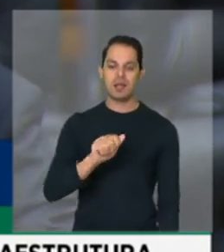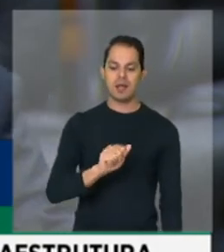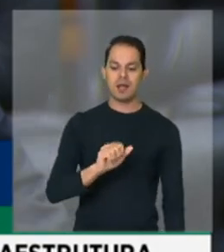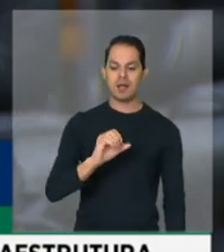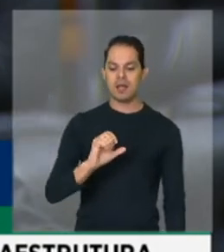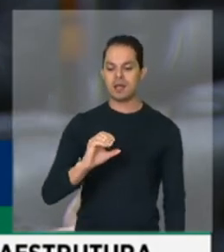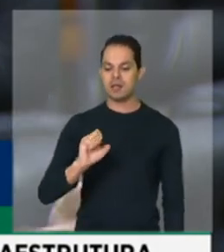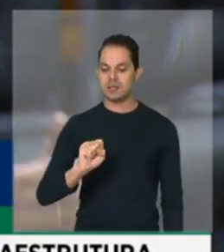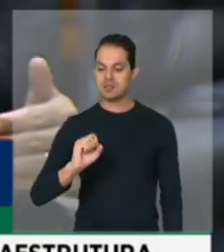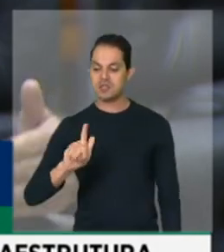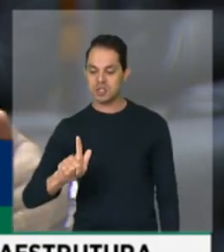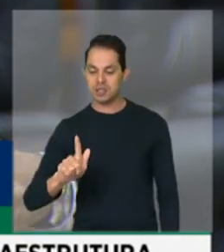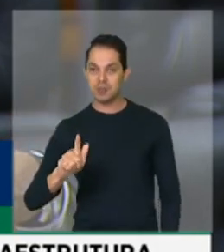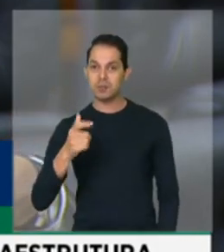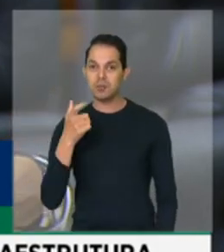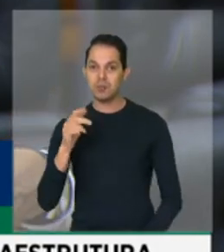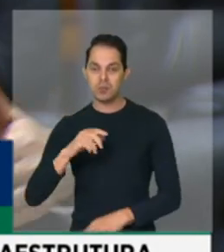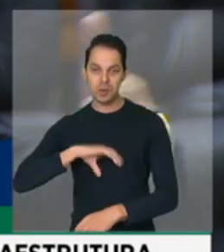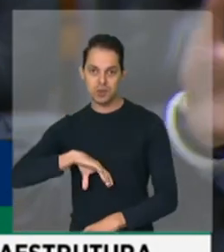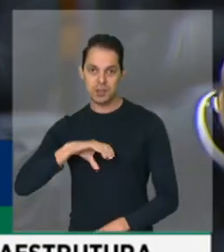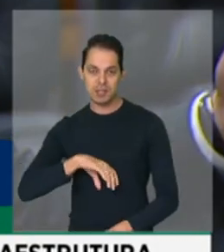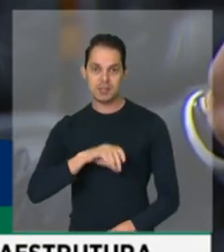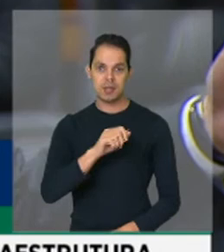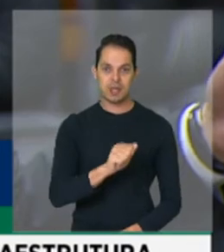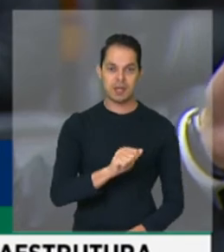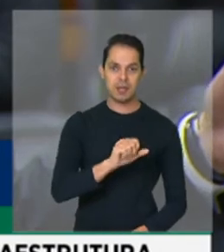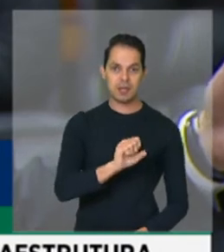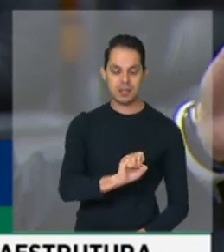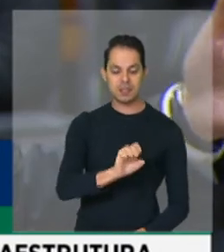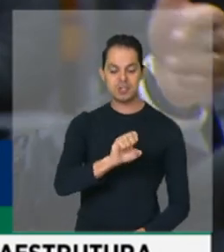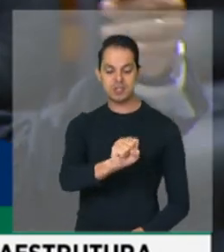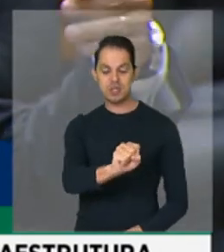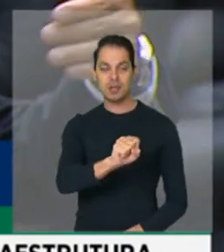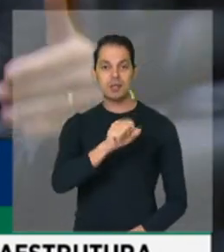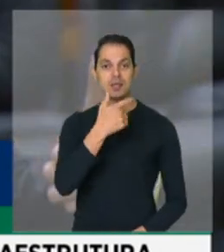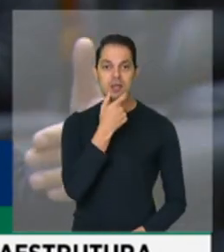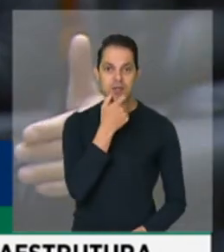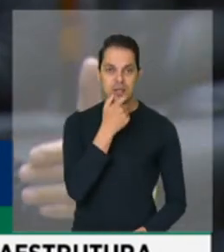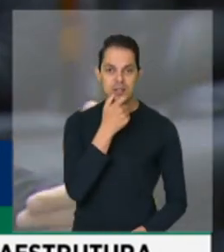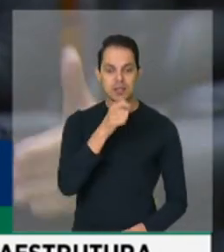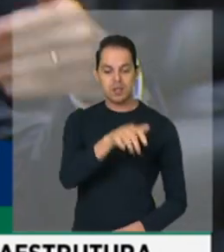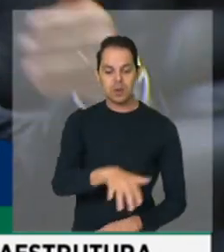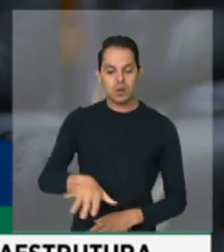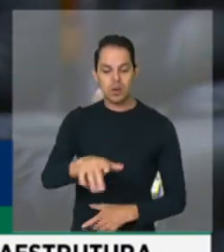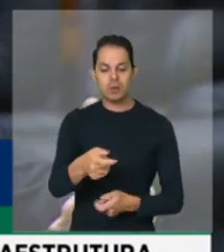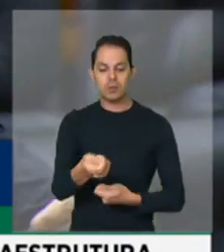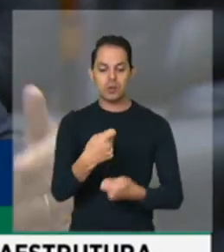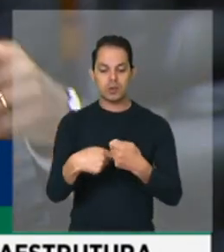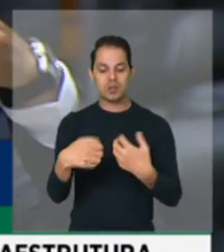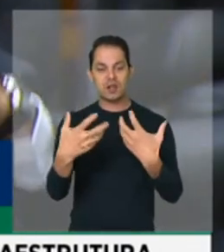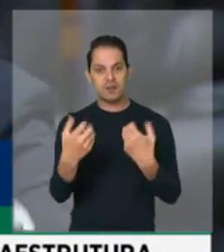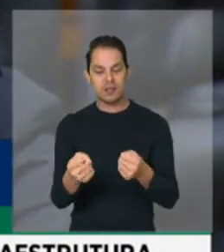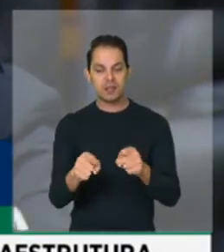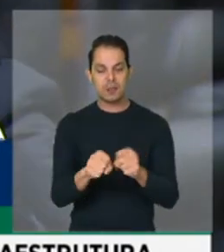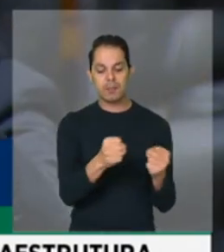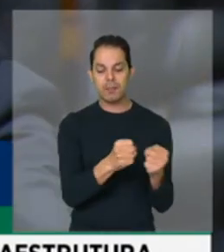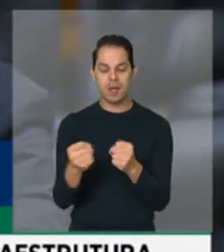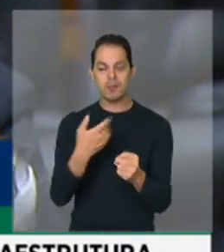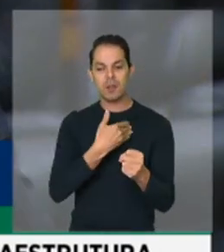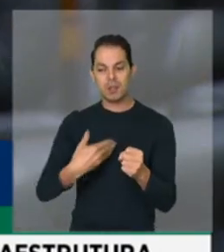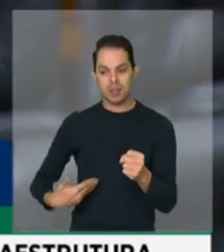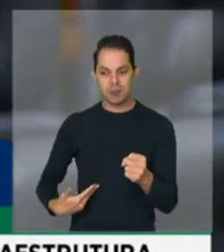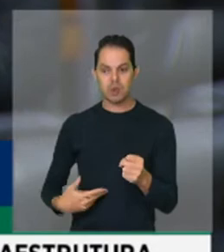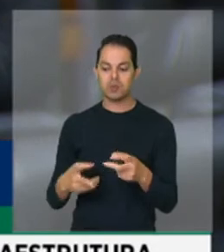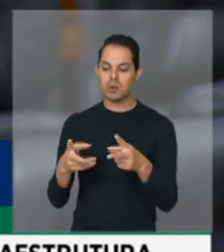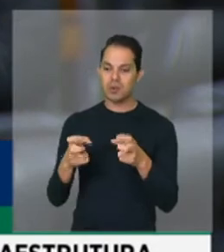em inglês, que são avanços que o mundo financeiro acolhe e que também o poder público precisa reconhecer para exigir